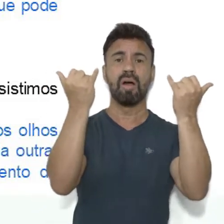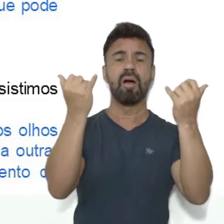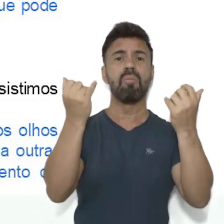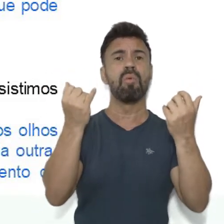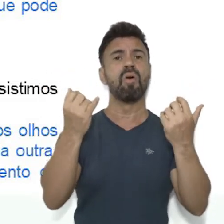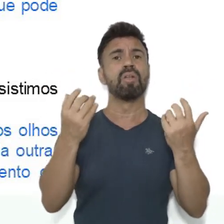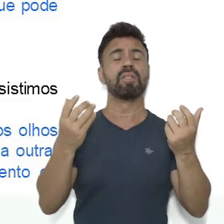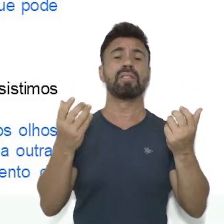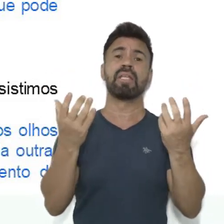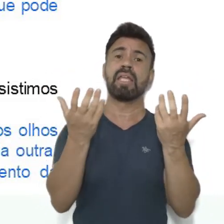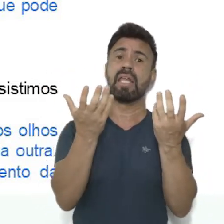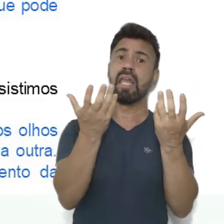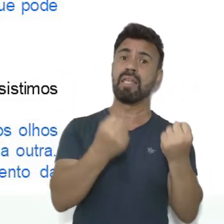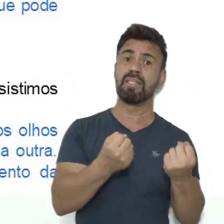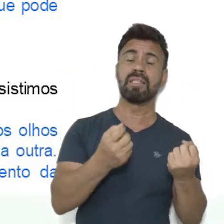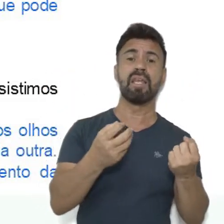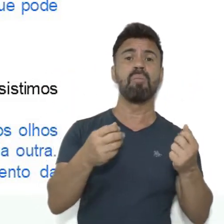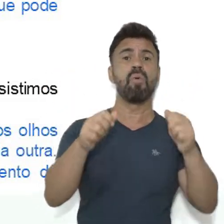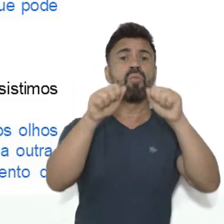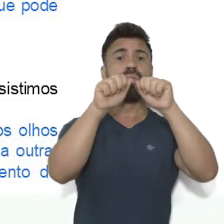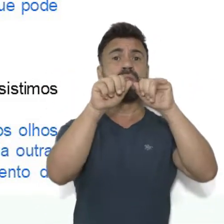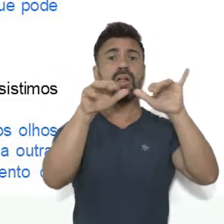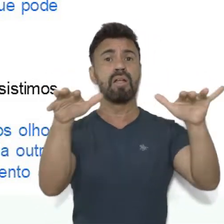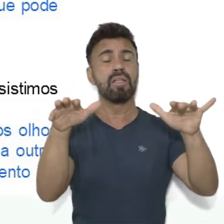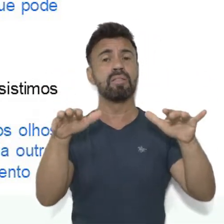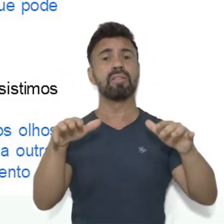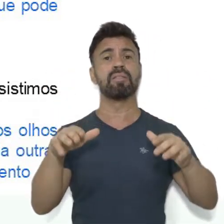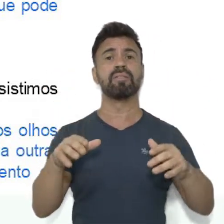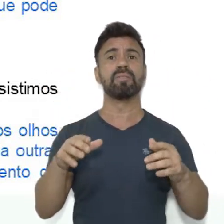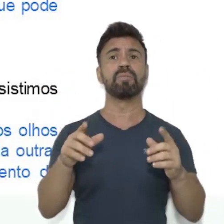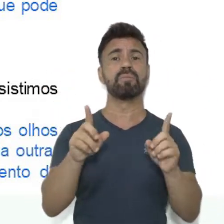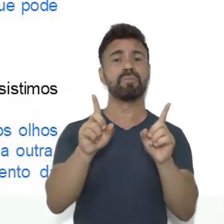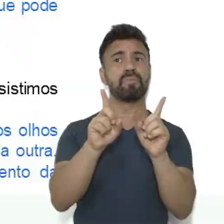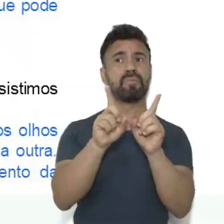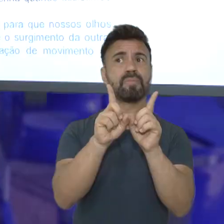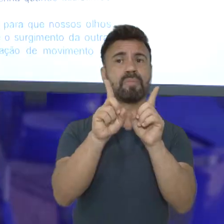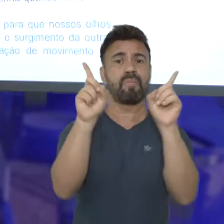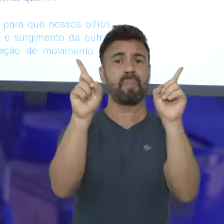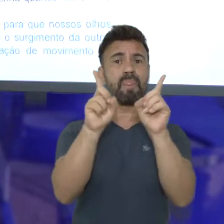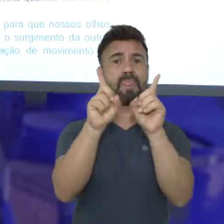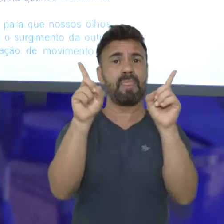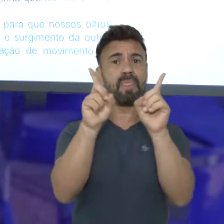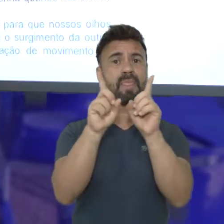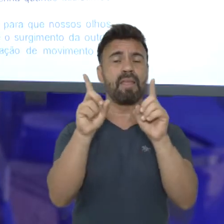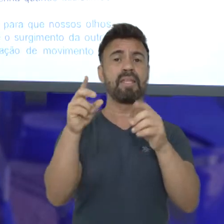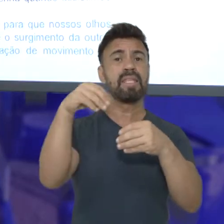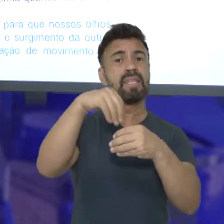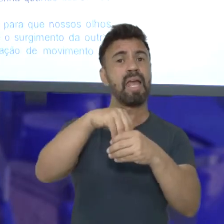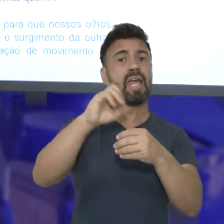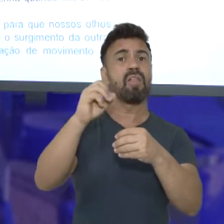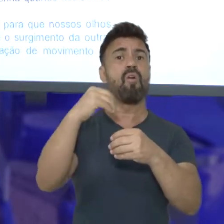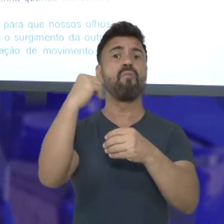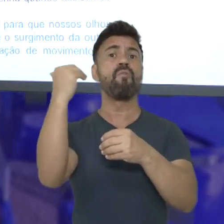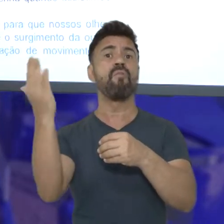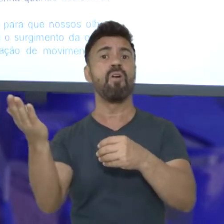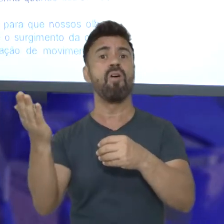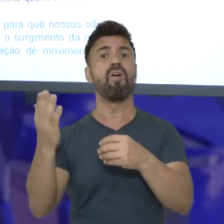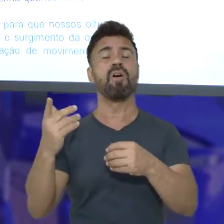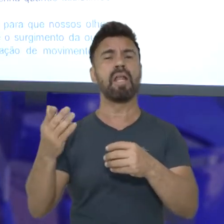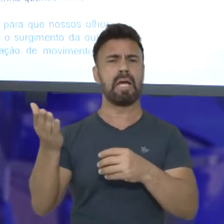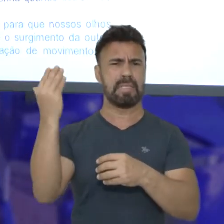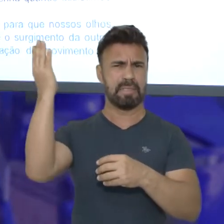ou transmitido através das antenas, que podem ser externas ou internas. Antigamente, os